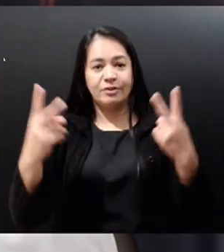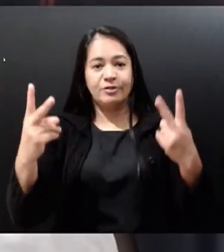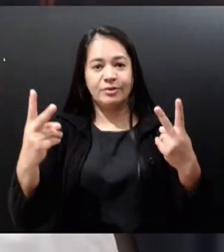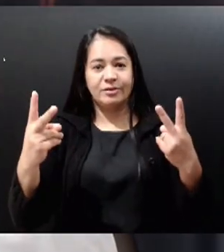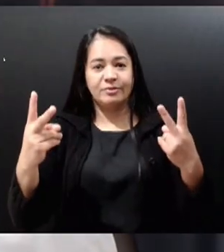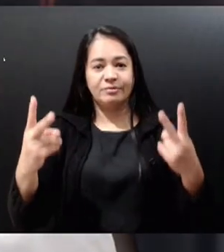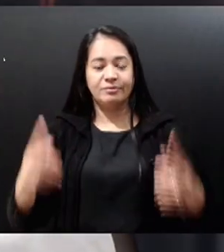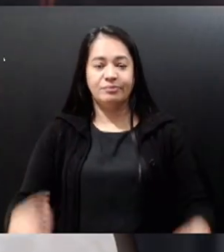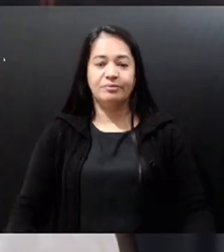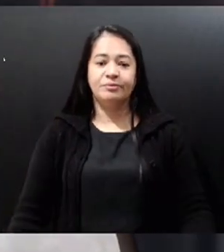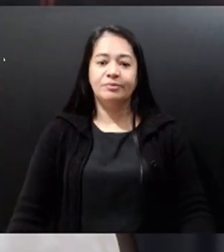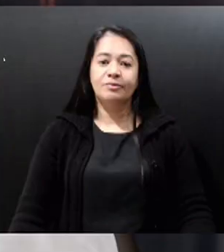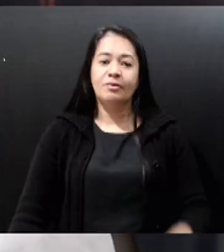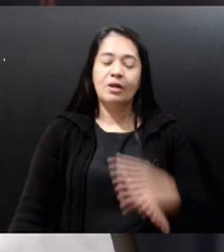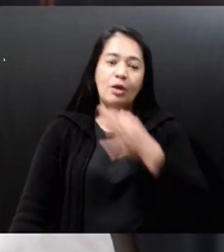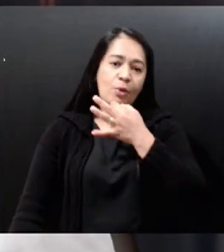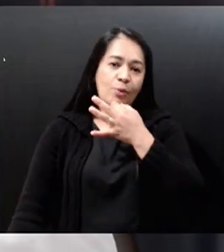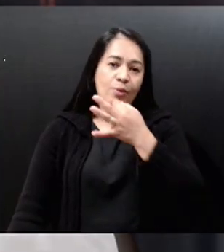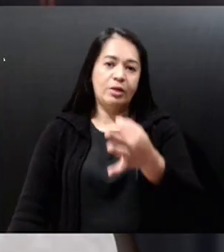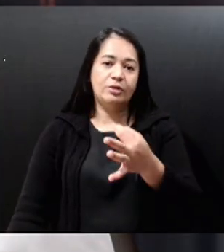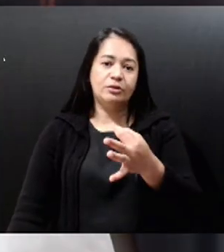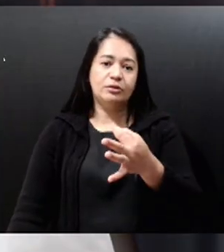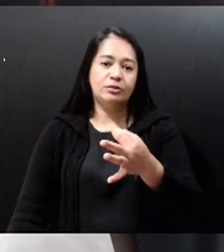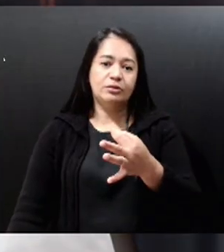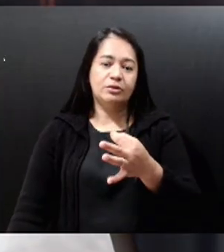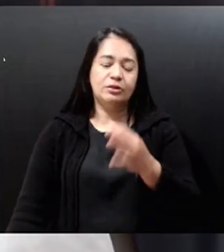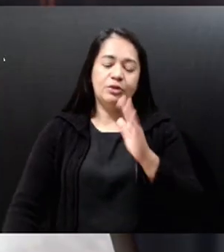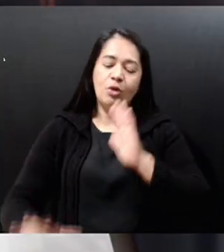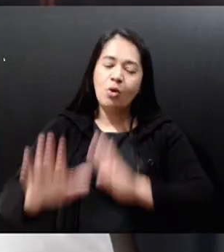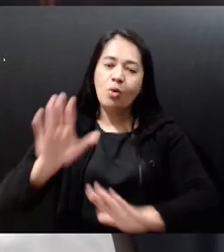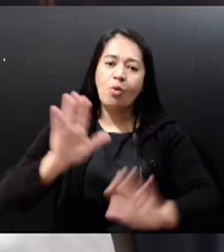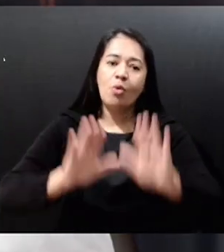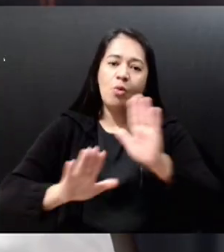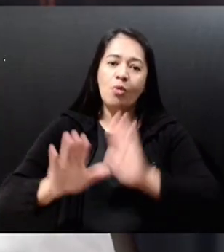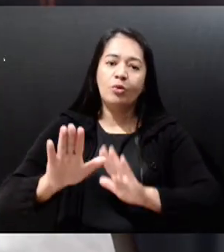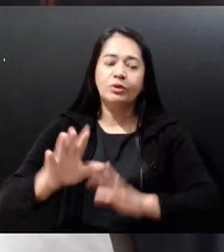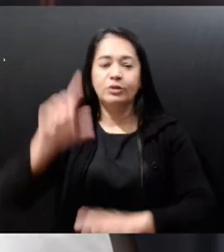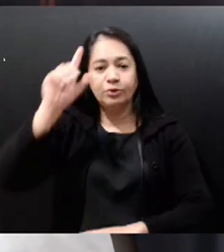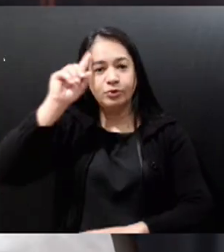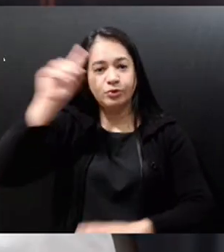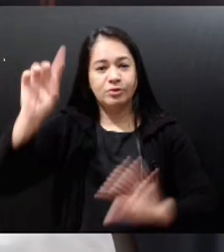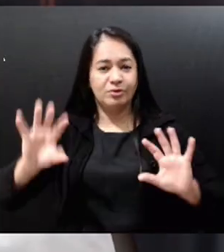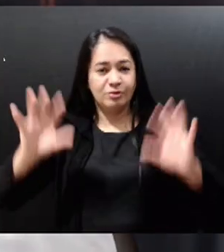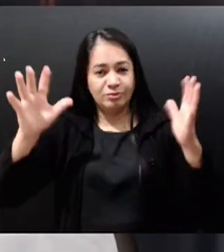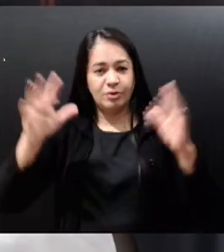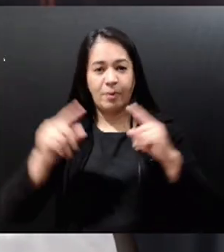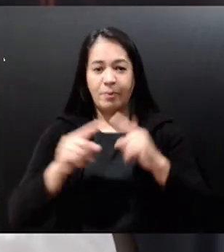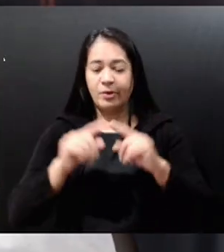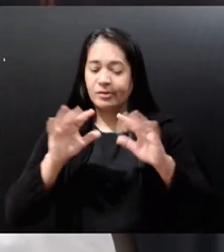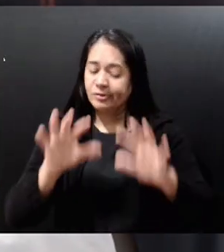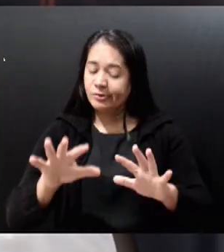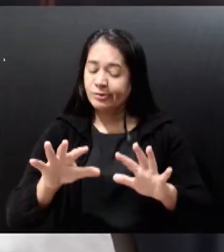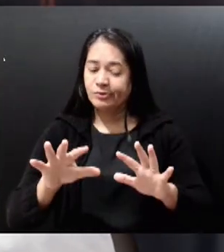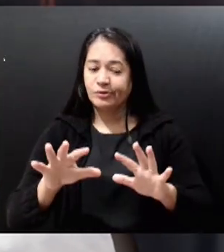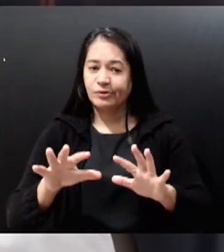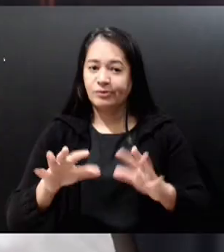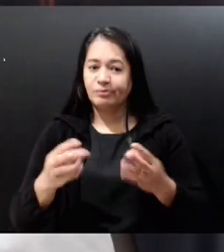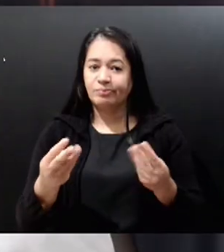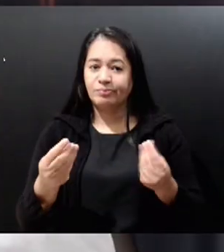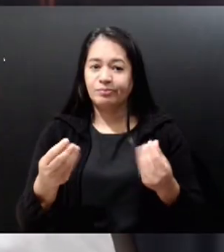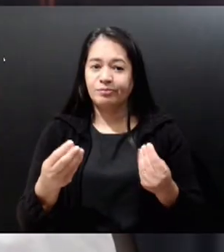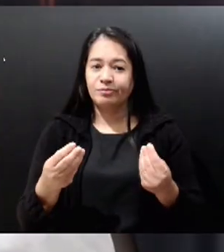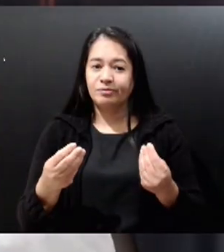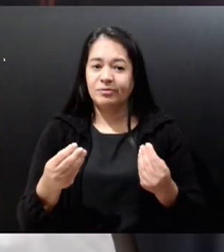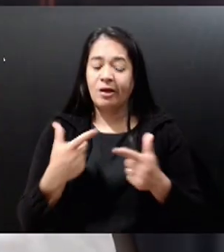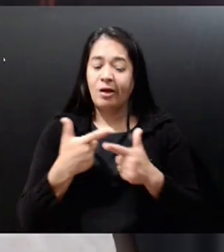acho que tomar esse cuidado nessas datas comemorativas, que isso aí é, é muito